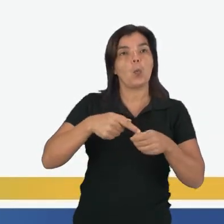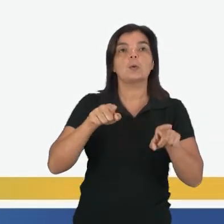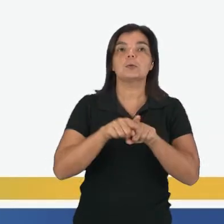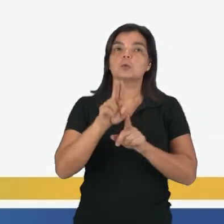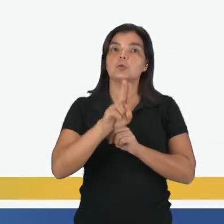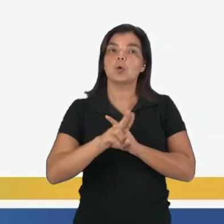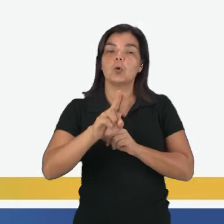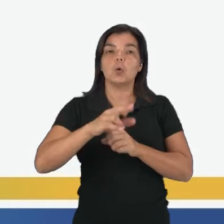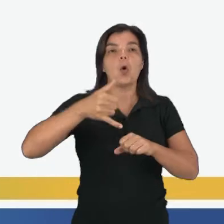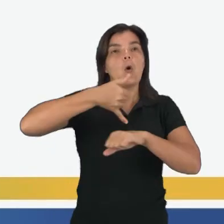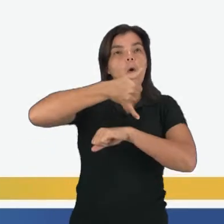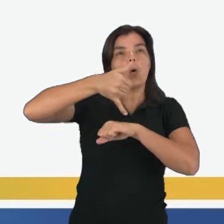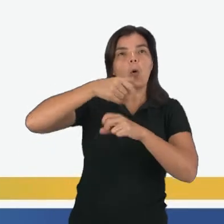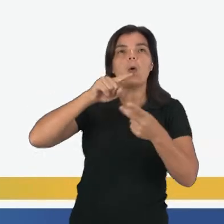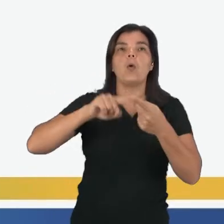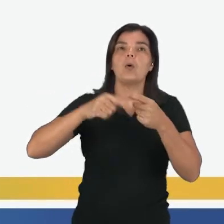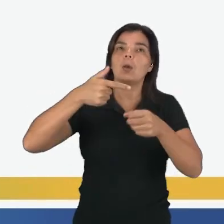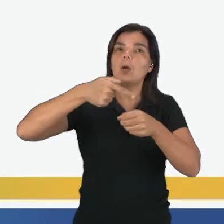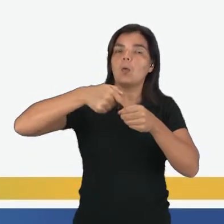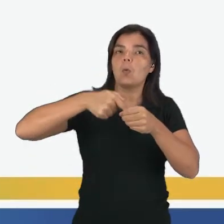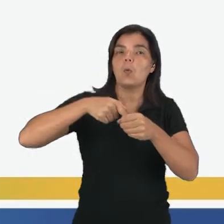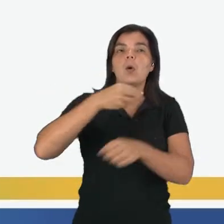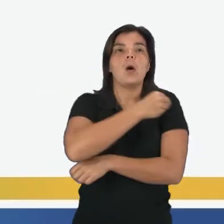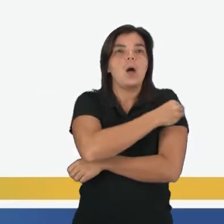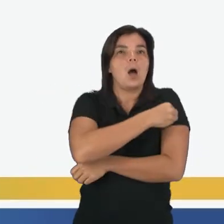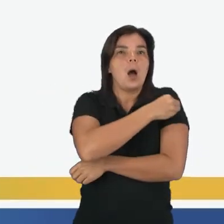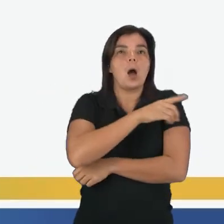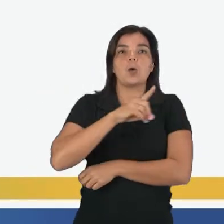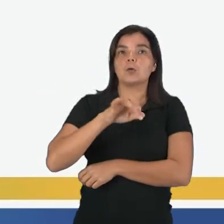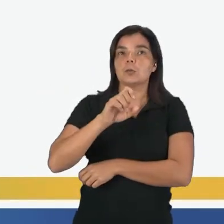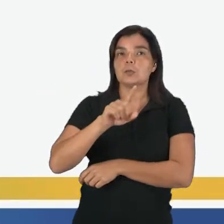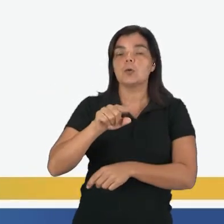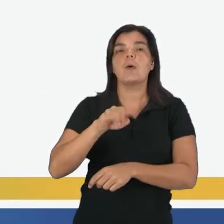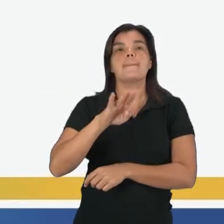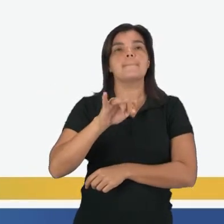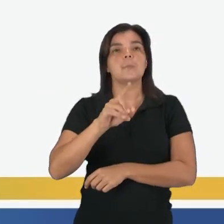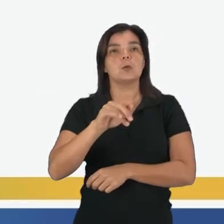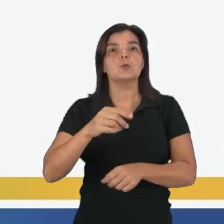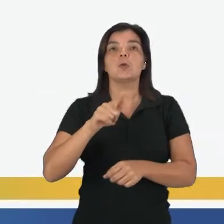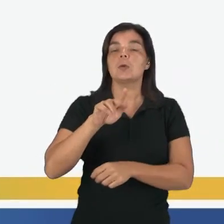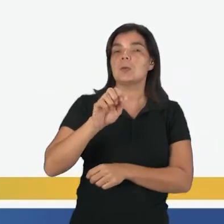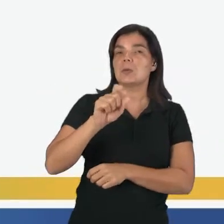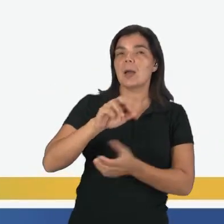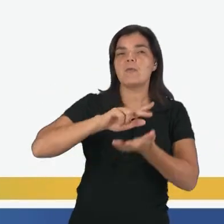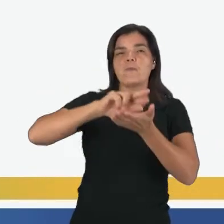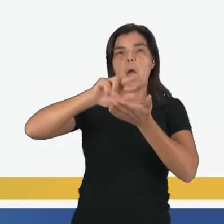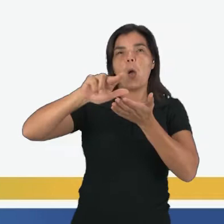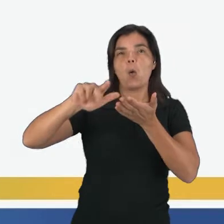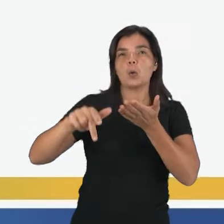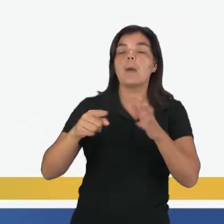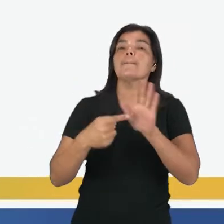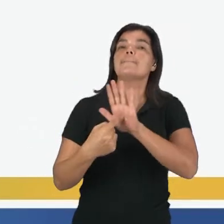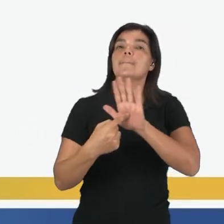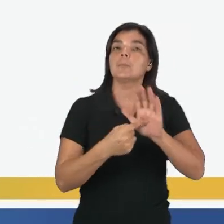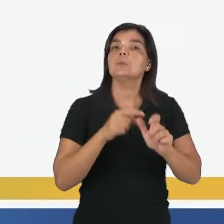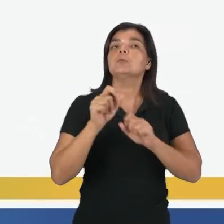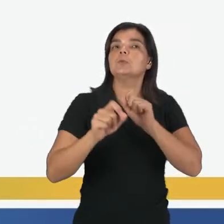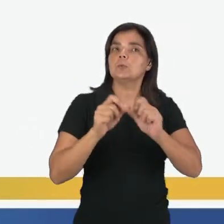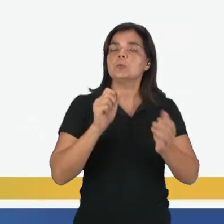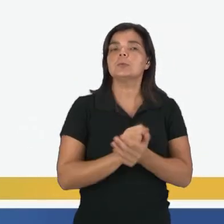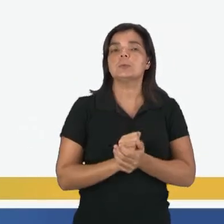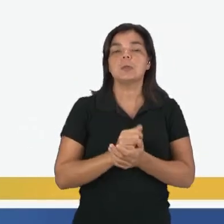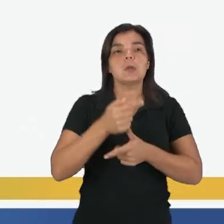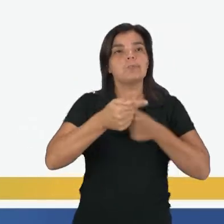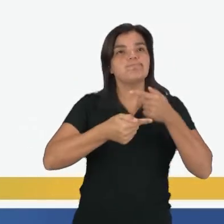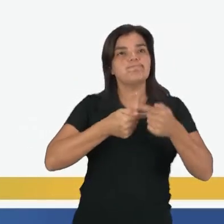sendo usados óleo, gasolina, álcool, diesel, biodiesel, gás, biogás, etc. Então mostra que esses tipos